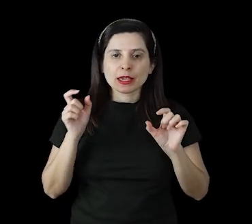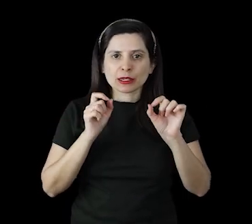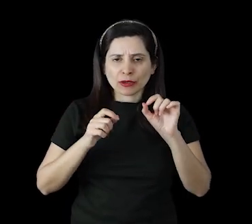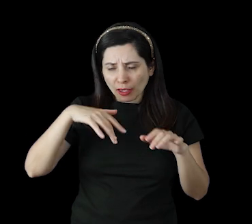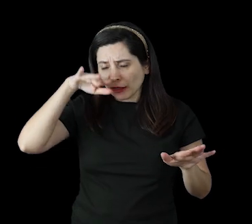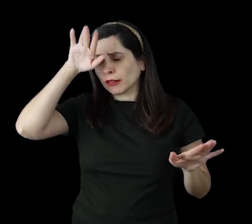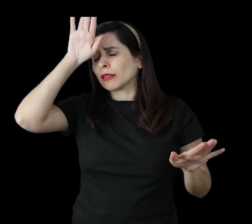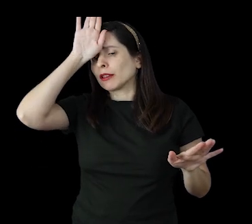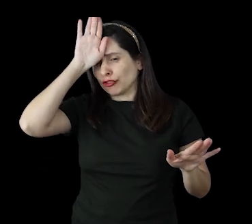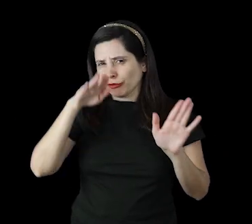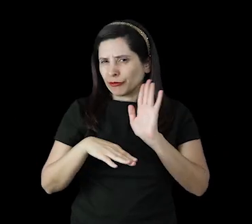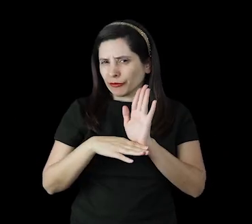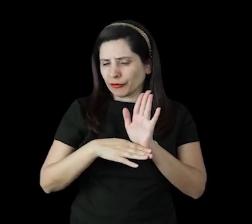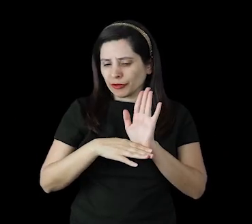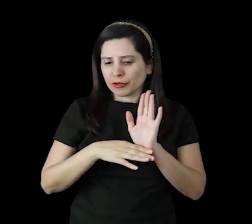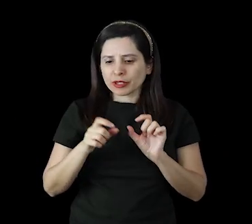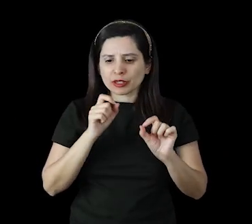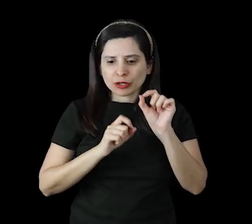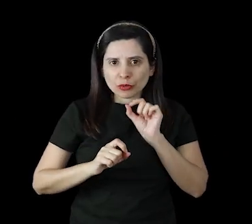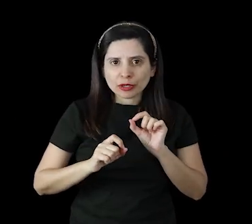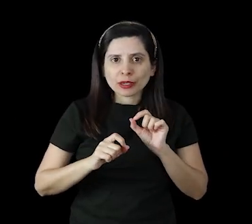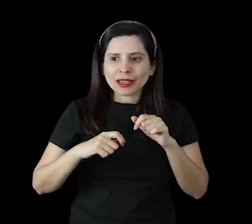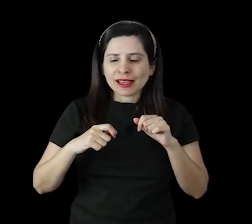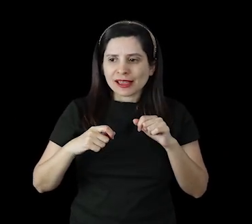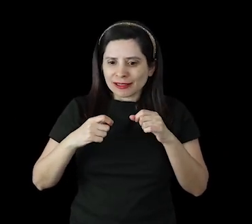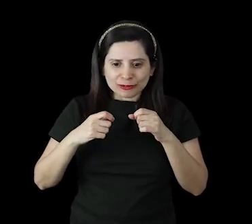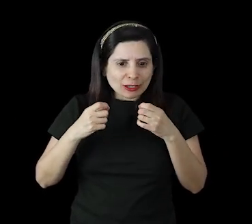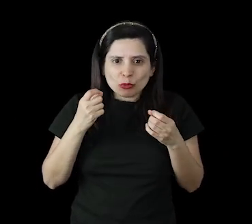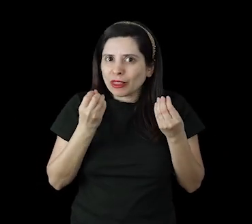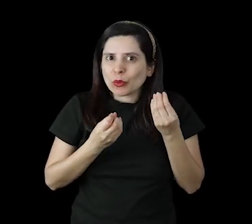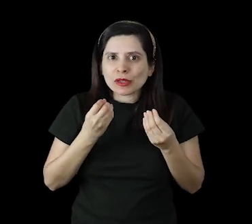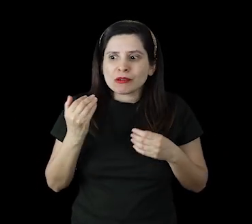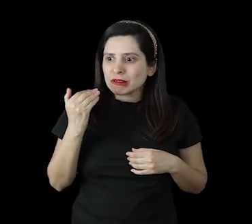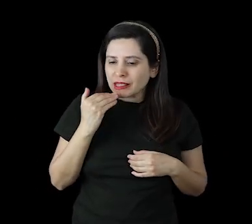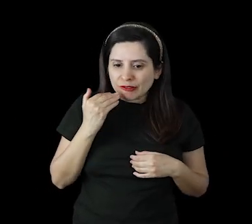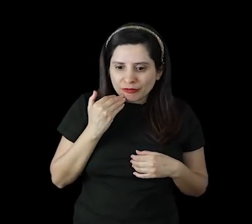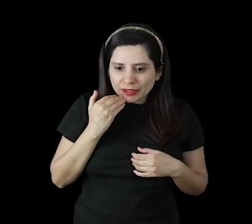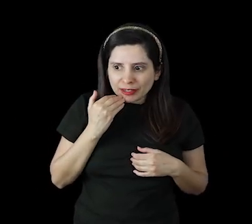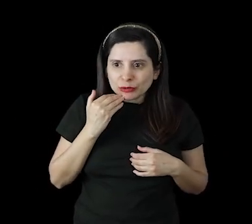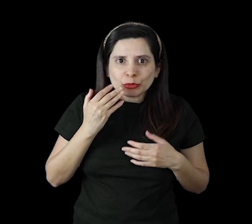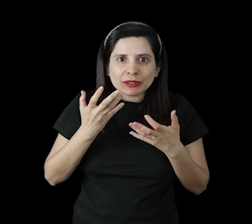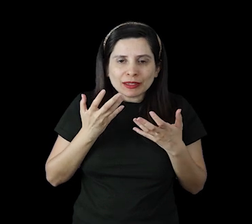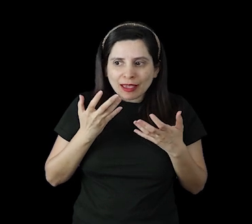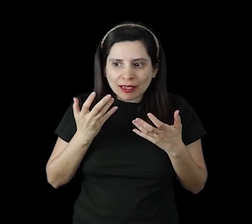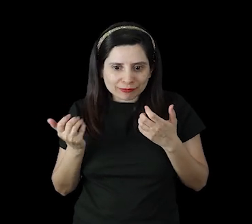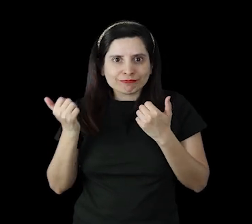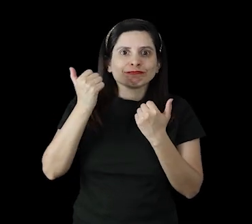é quando você falha para superar um defeito, né? Então, se você tem um